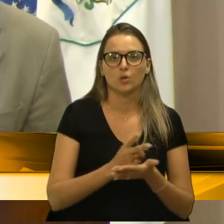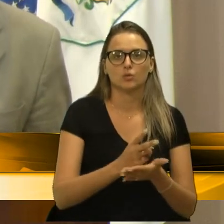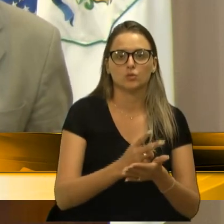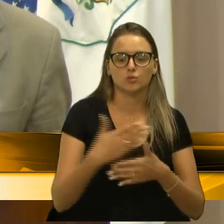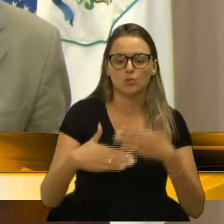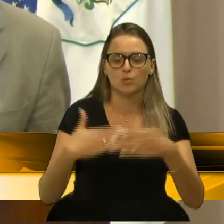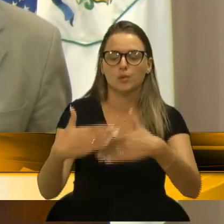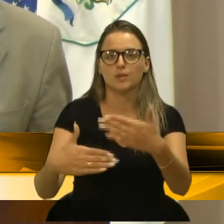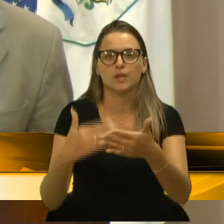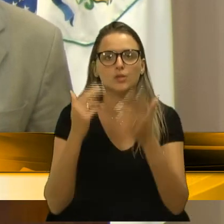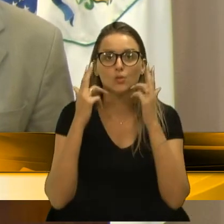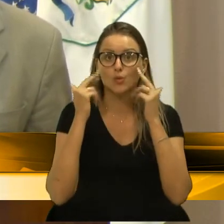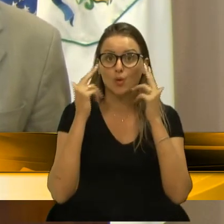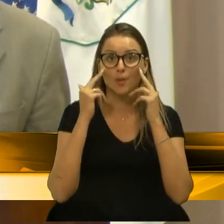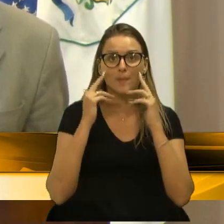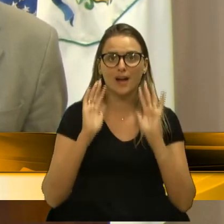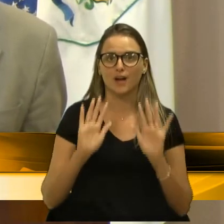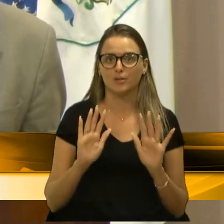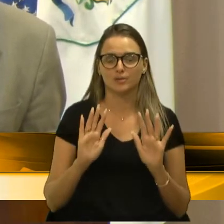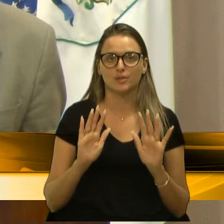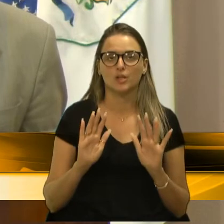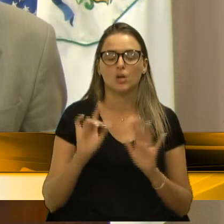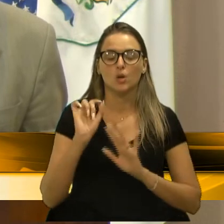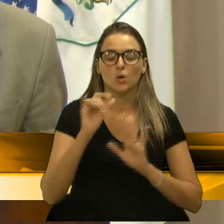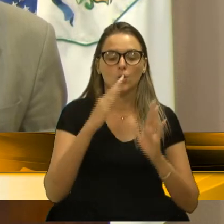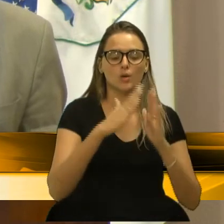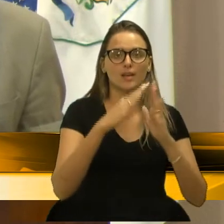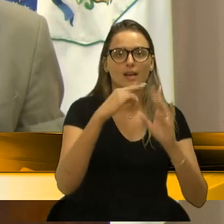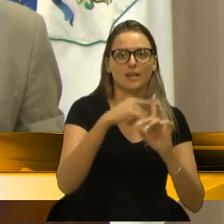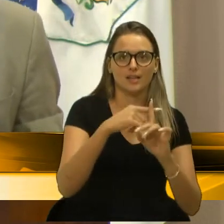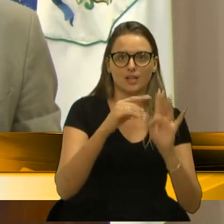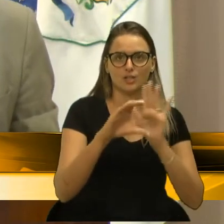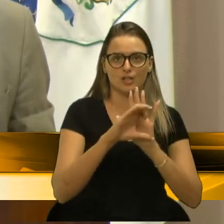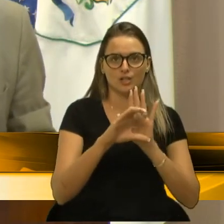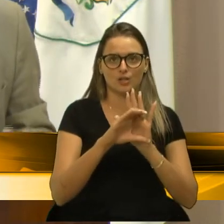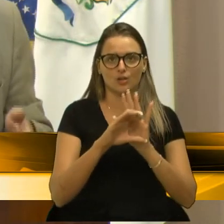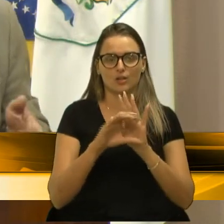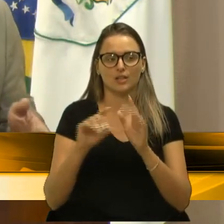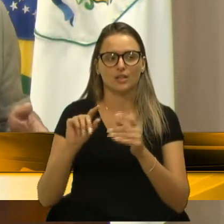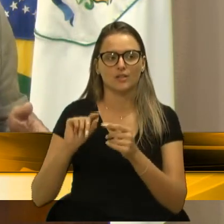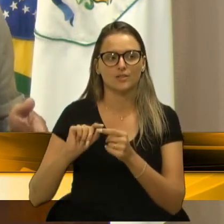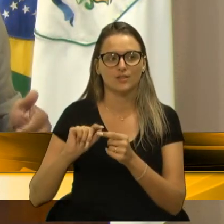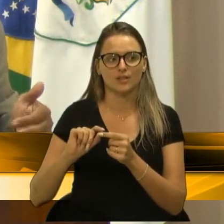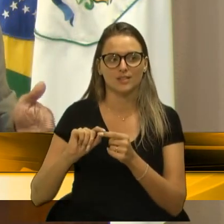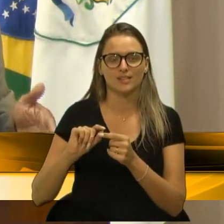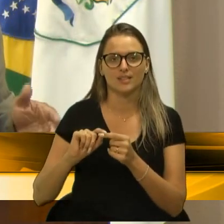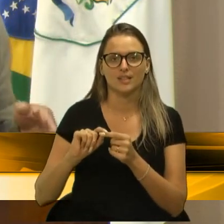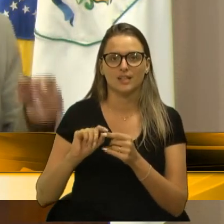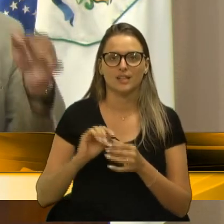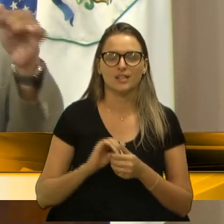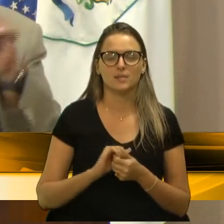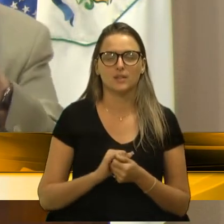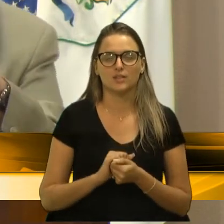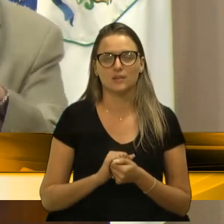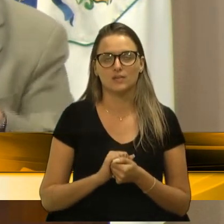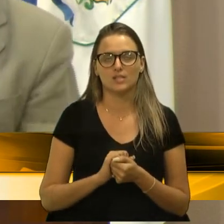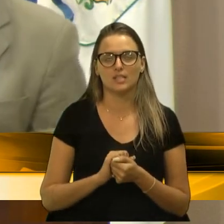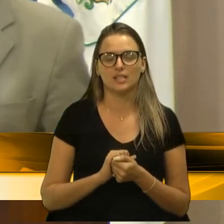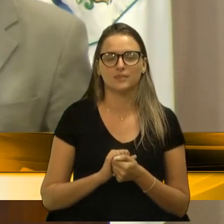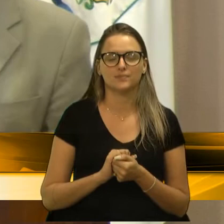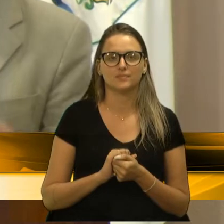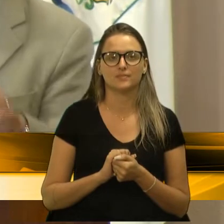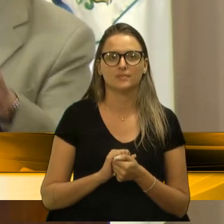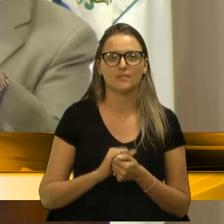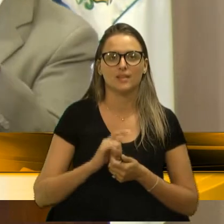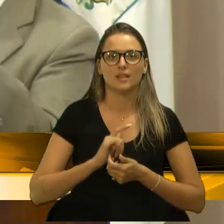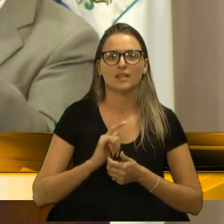natureza. Então, essa reflexão que a Igreja Católica faz a nível municipal, regional e nacional, porque a campanha